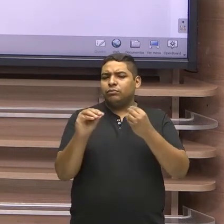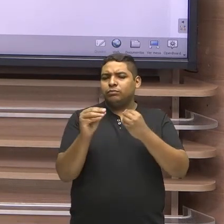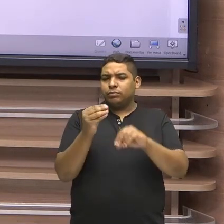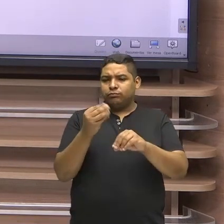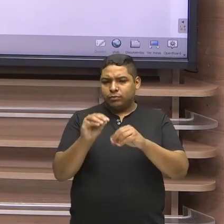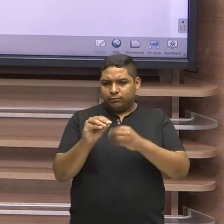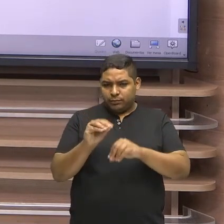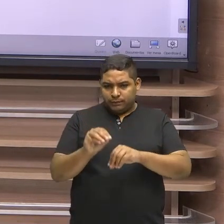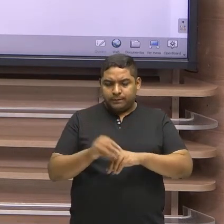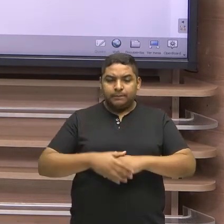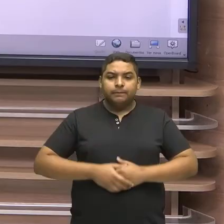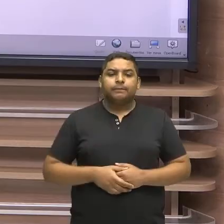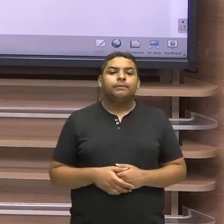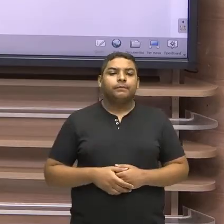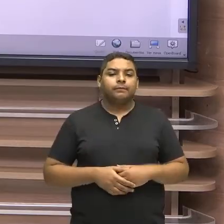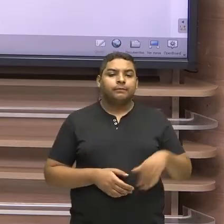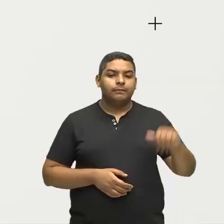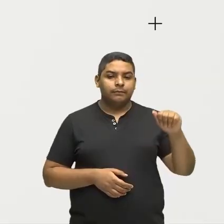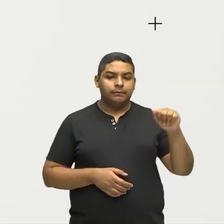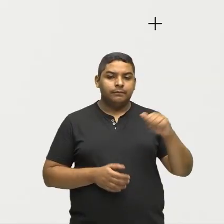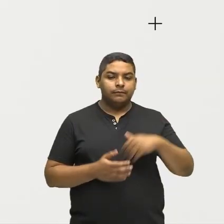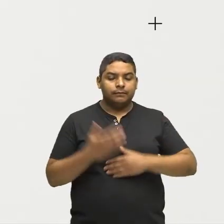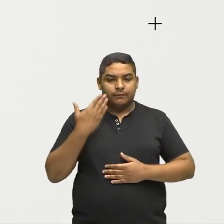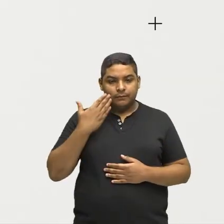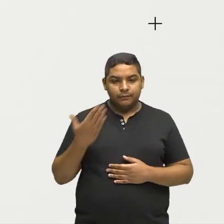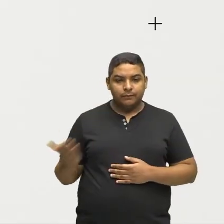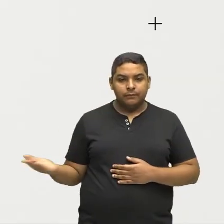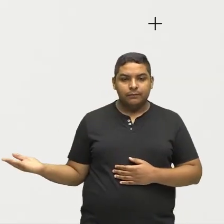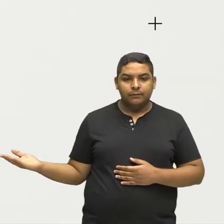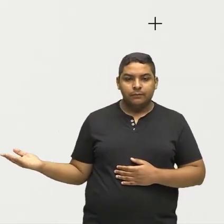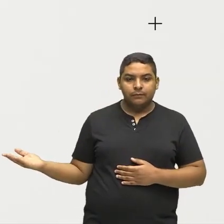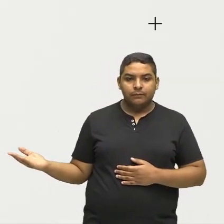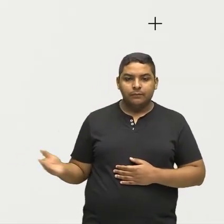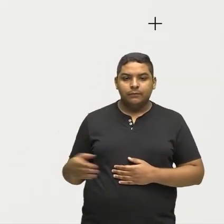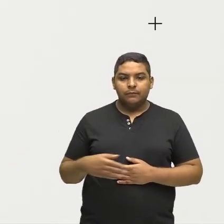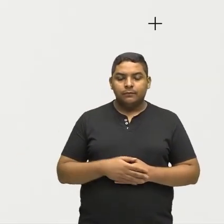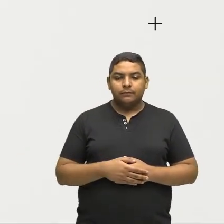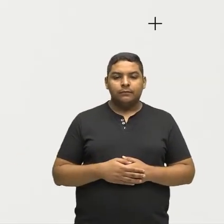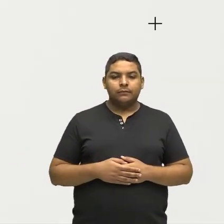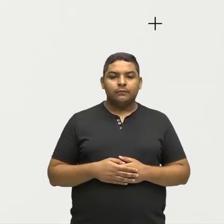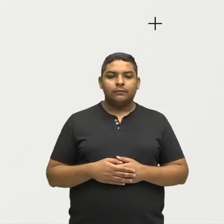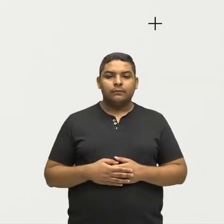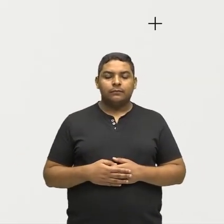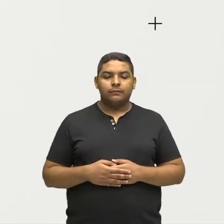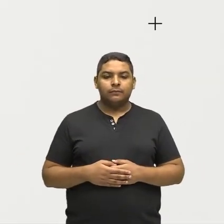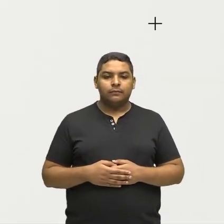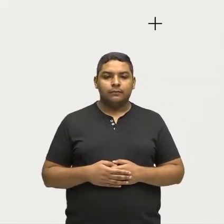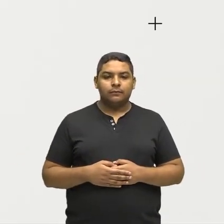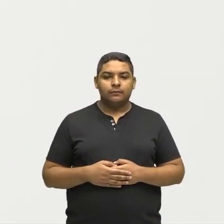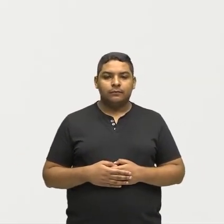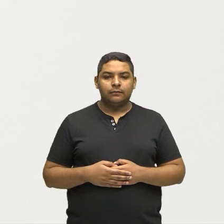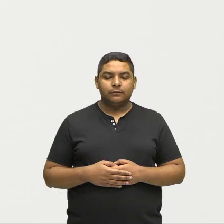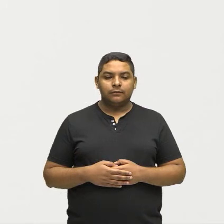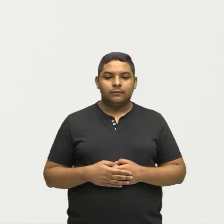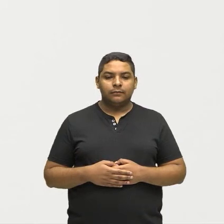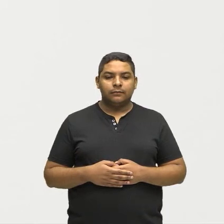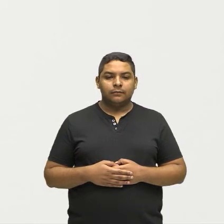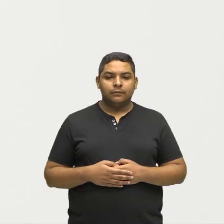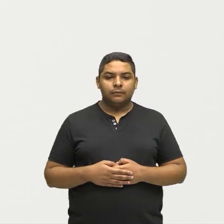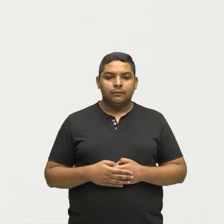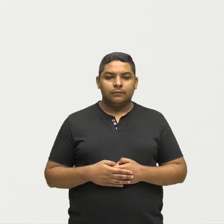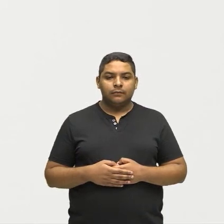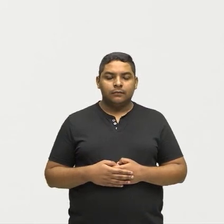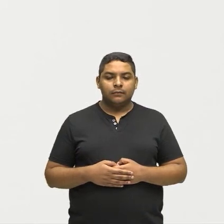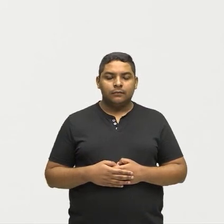aqui na letter A, não é? Então, olha só, people, na letter A, observa aqui, eles estão